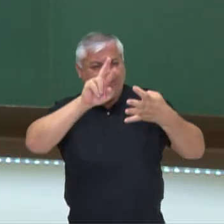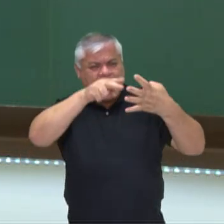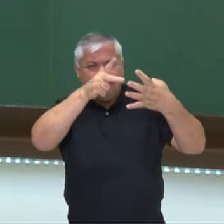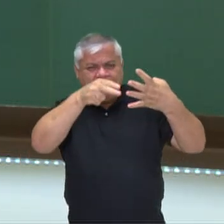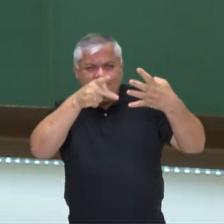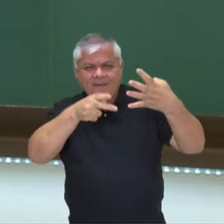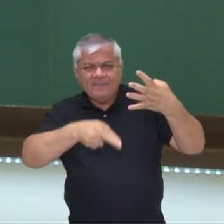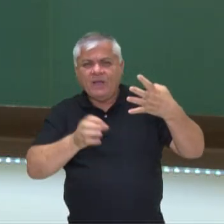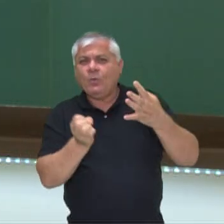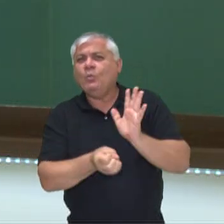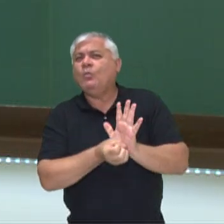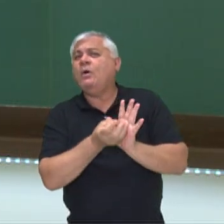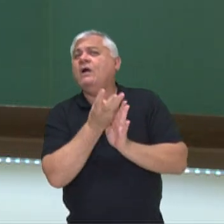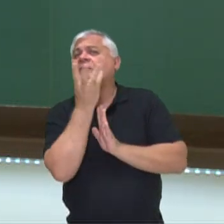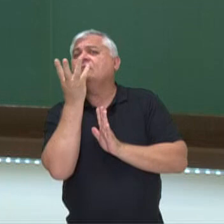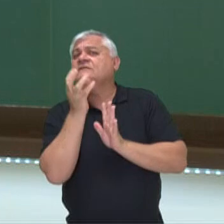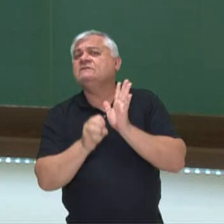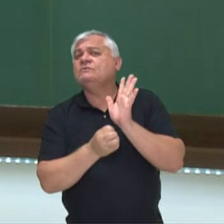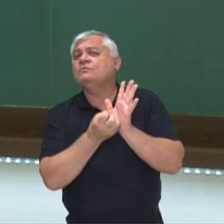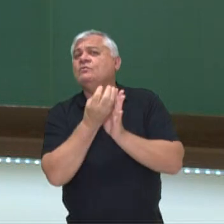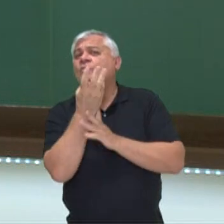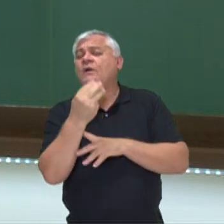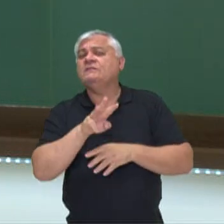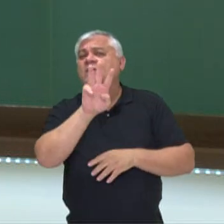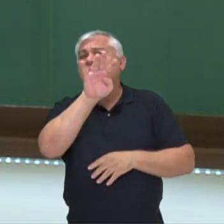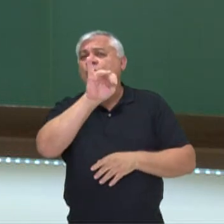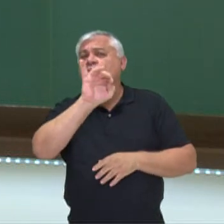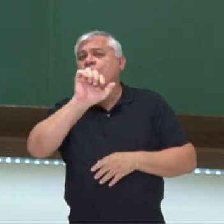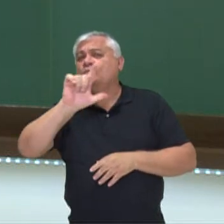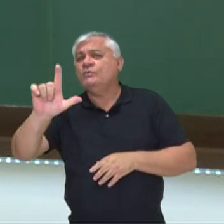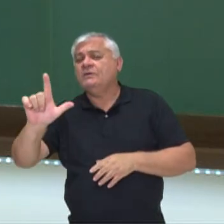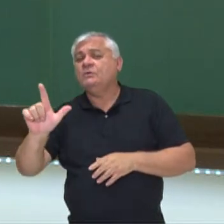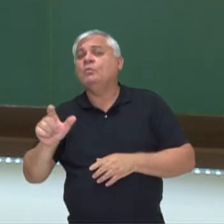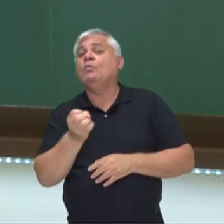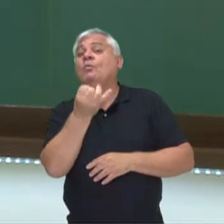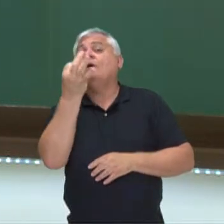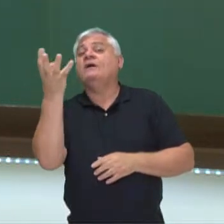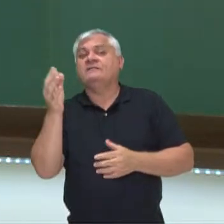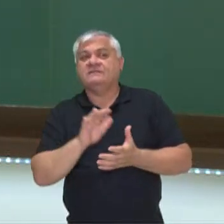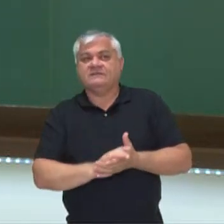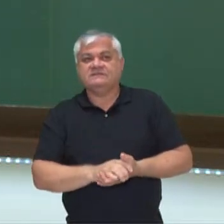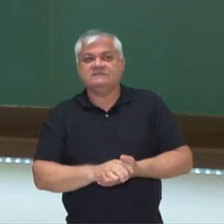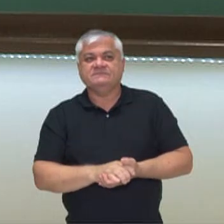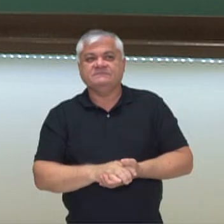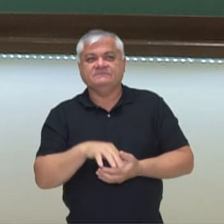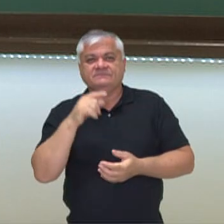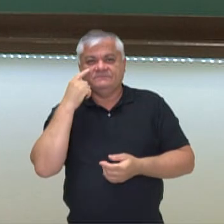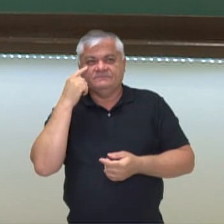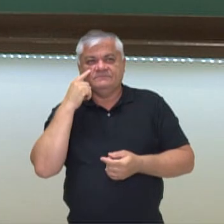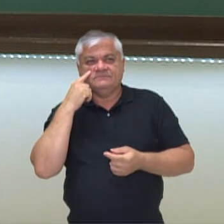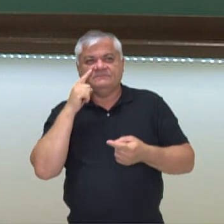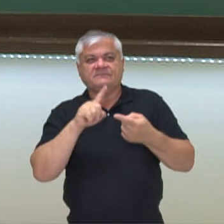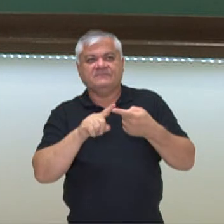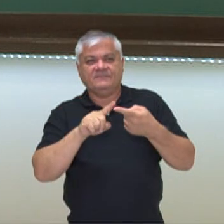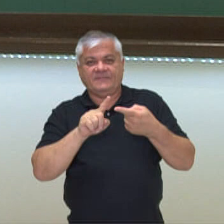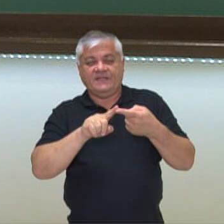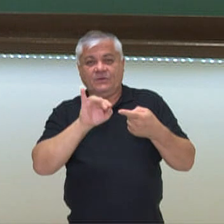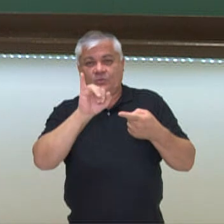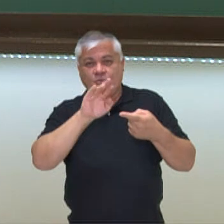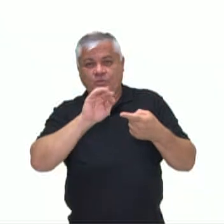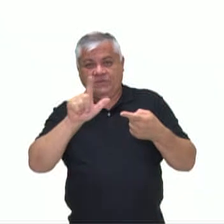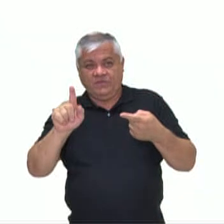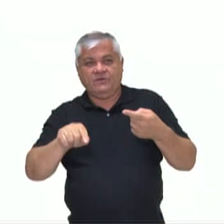o will apareceu nas nossas lines, nos nossos versos? Olha só. Will I